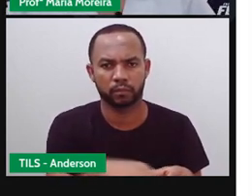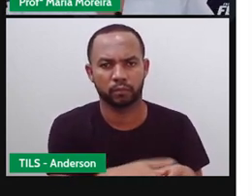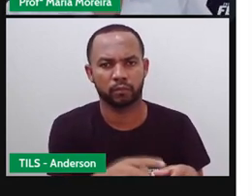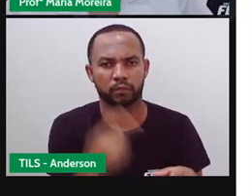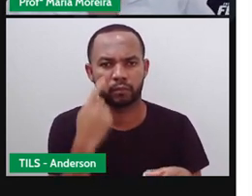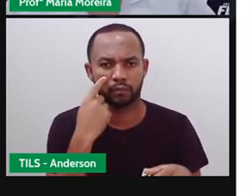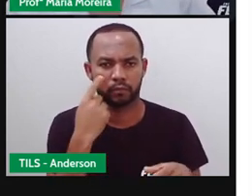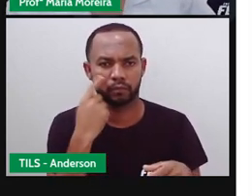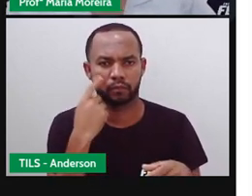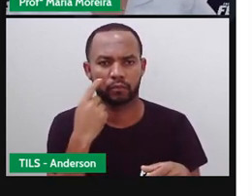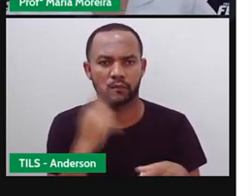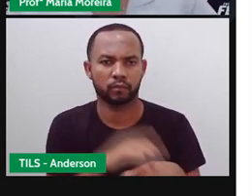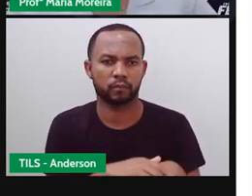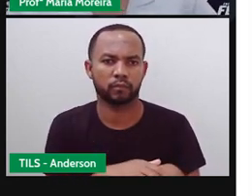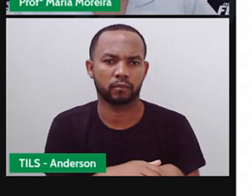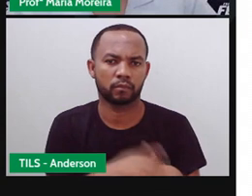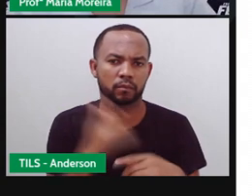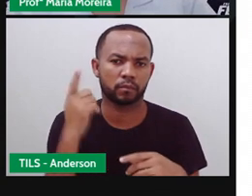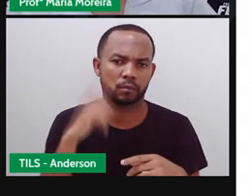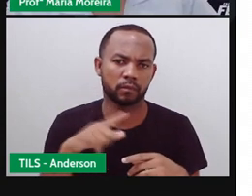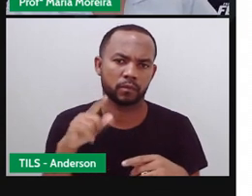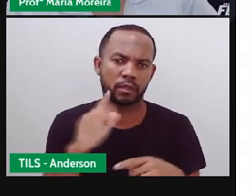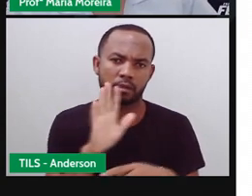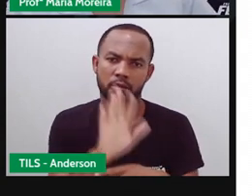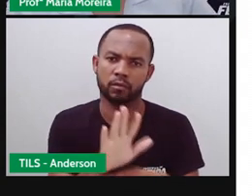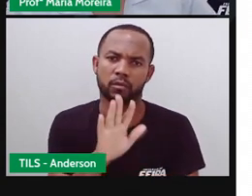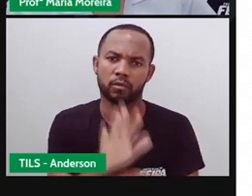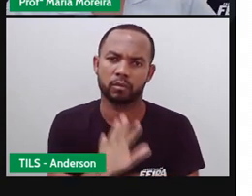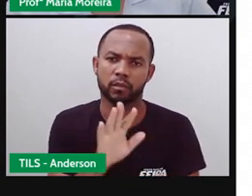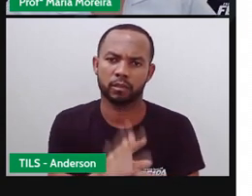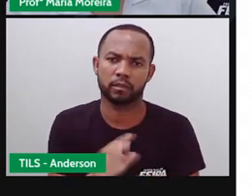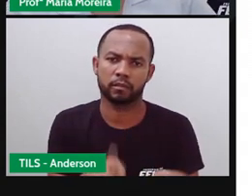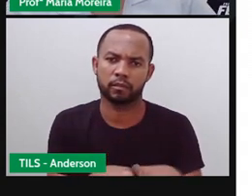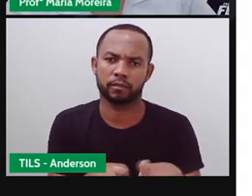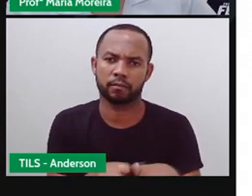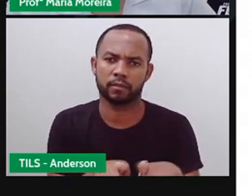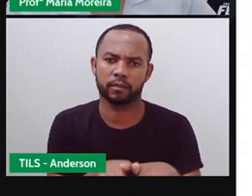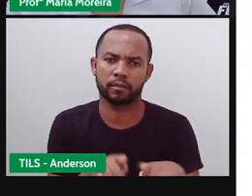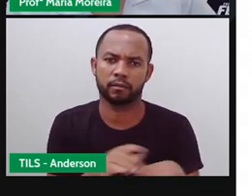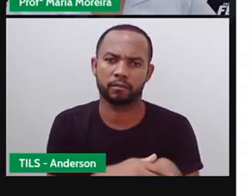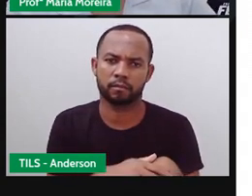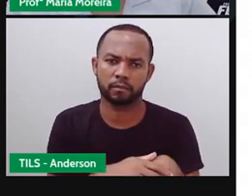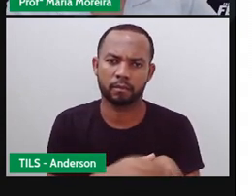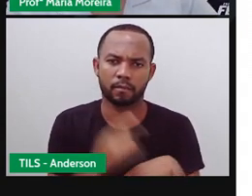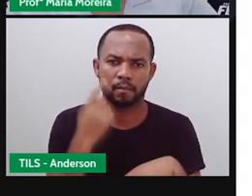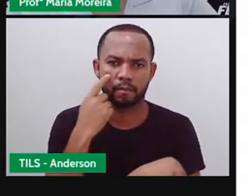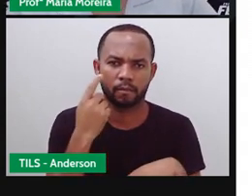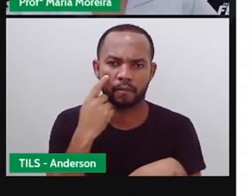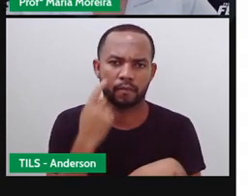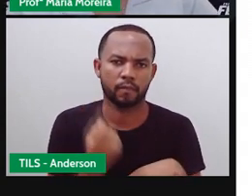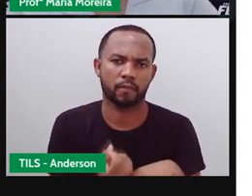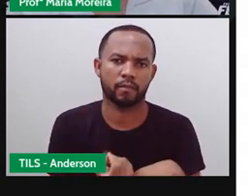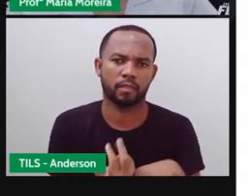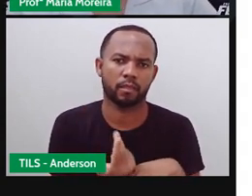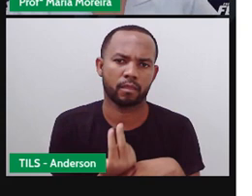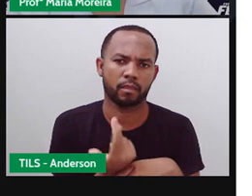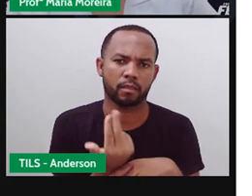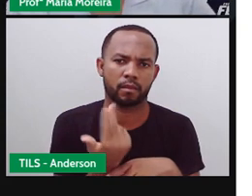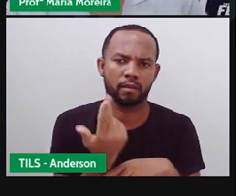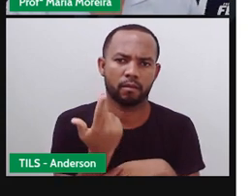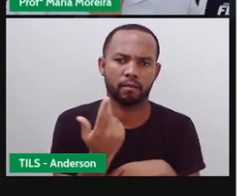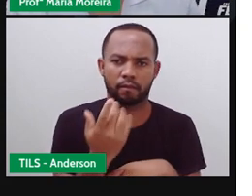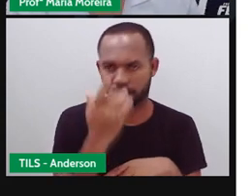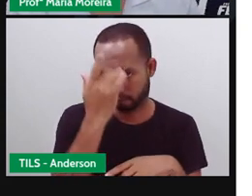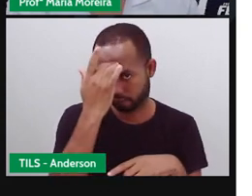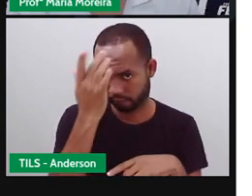né por conta da sua locomoção as minhocas abrem túneis né no solos o que